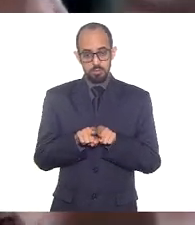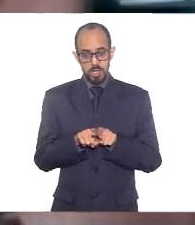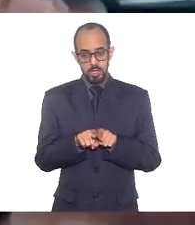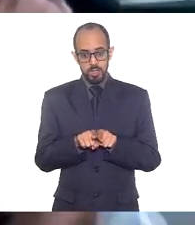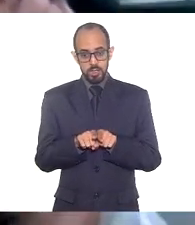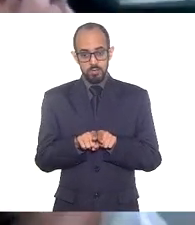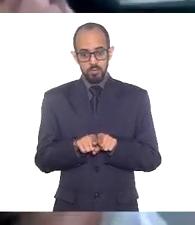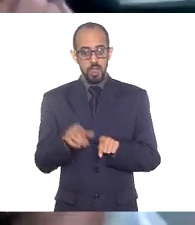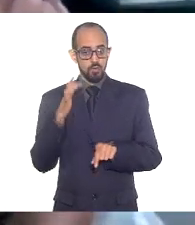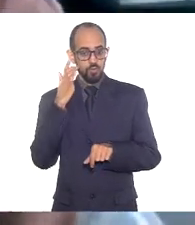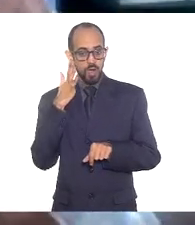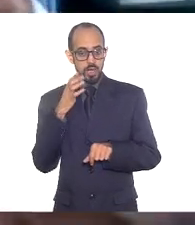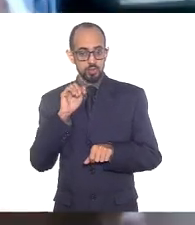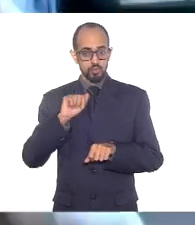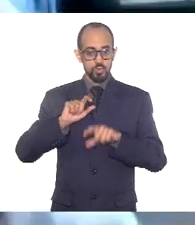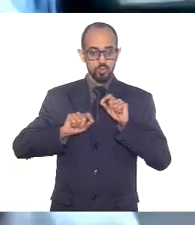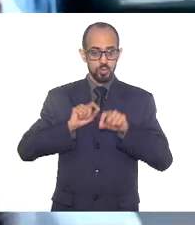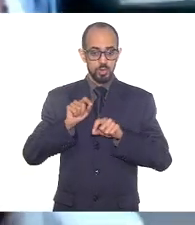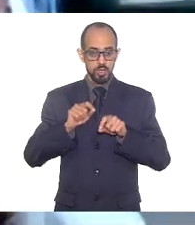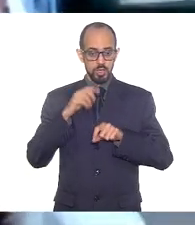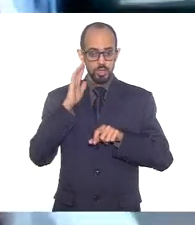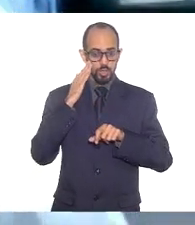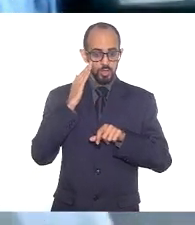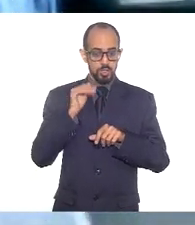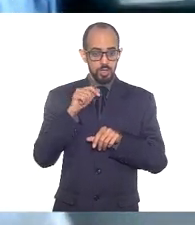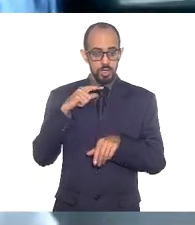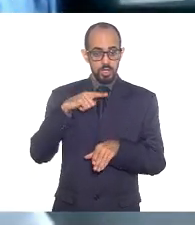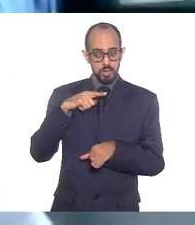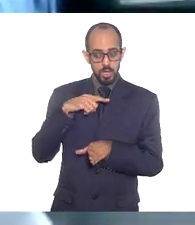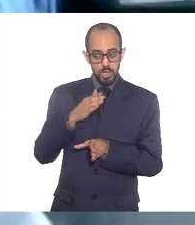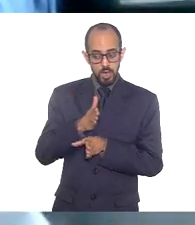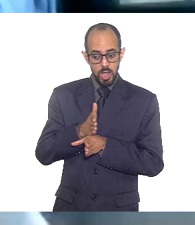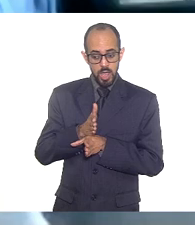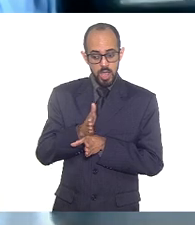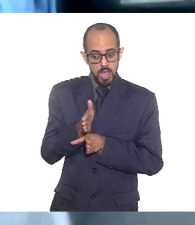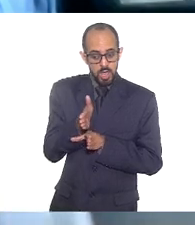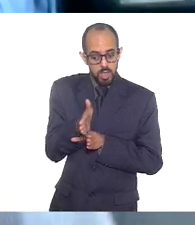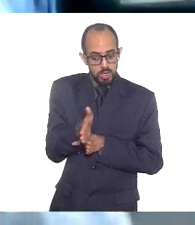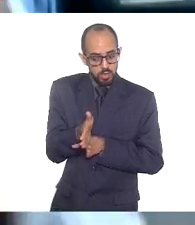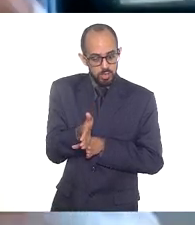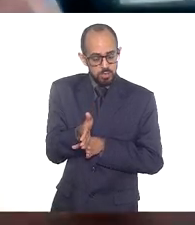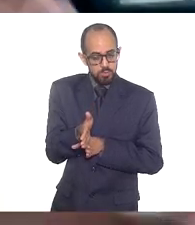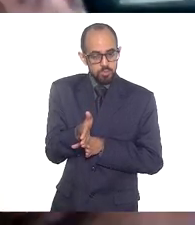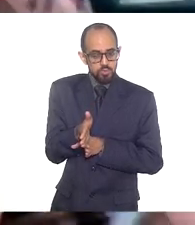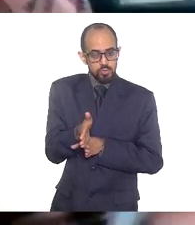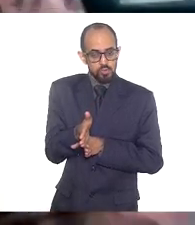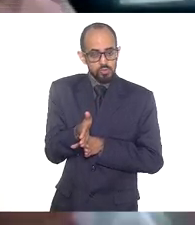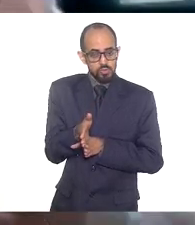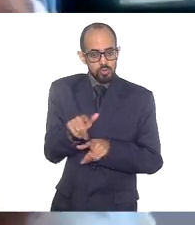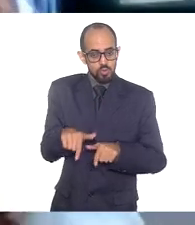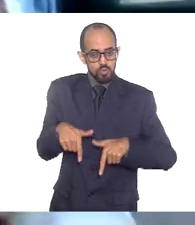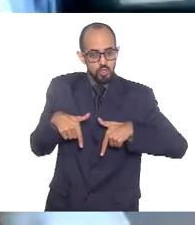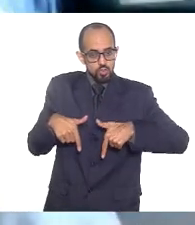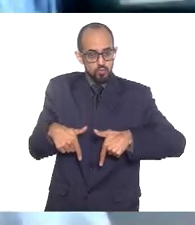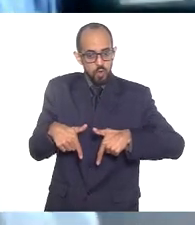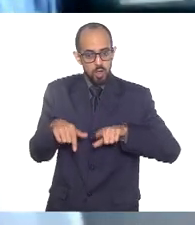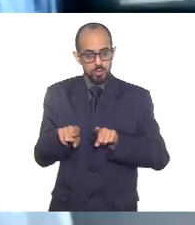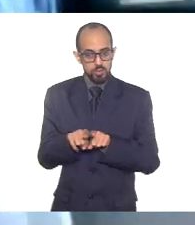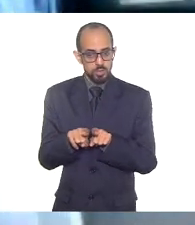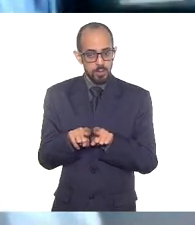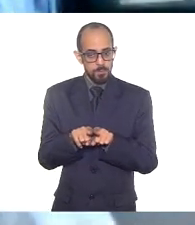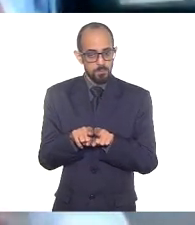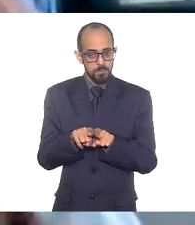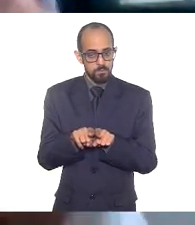fica fácil é aonde a defe esforços que tem que ser